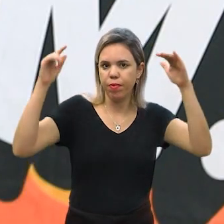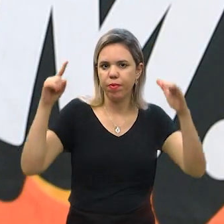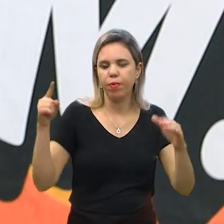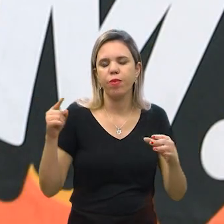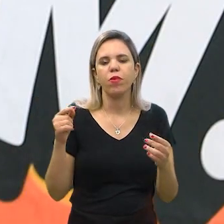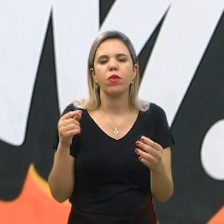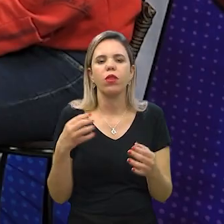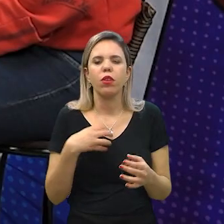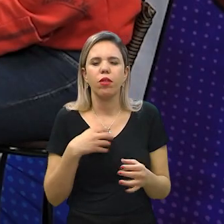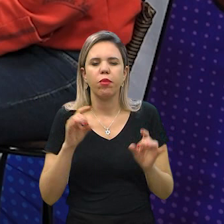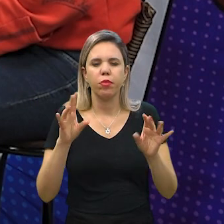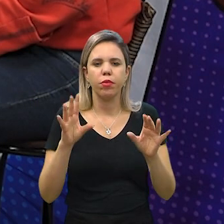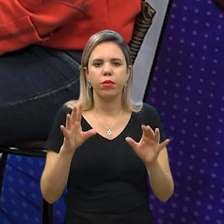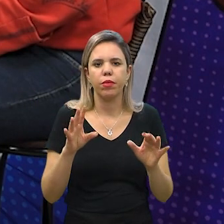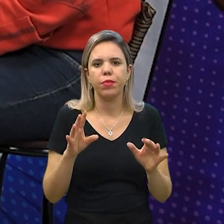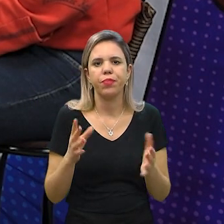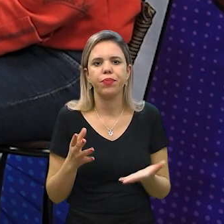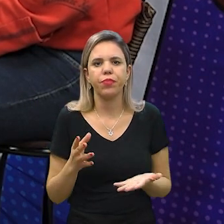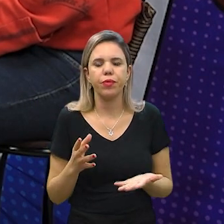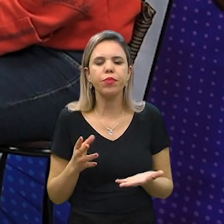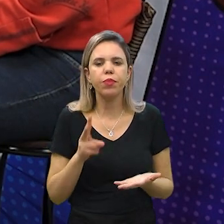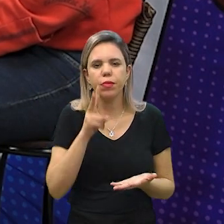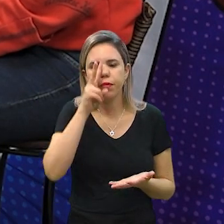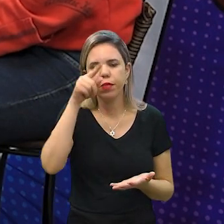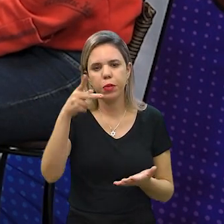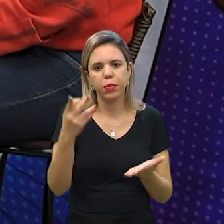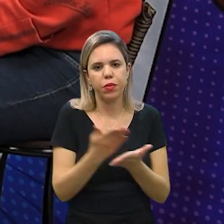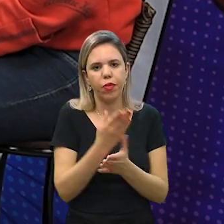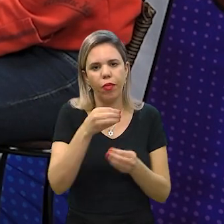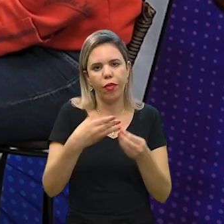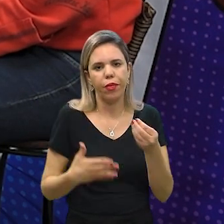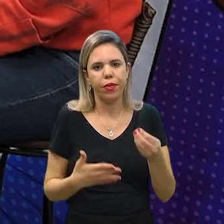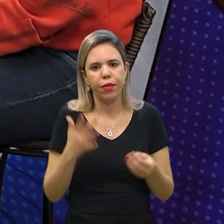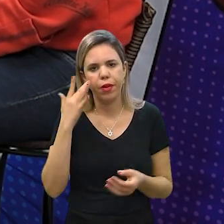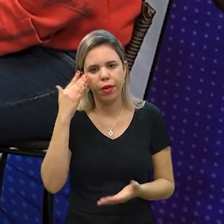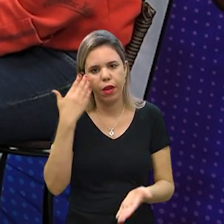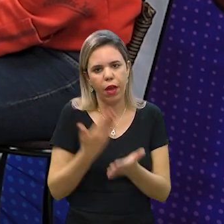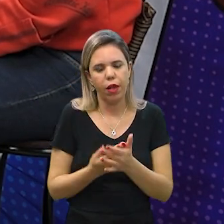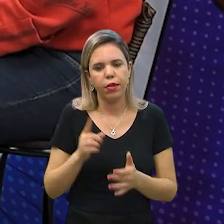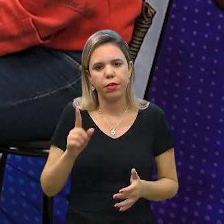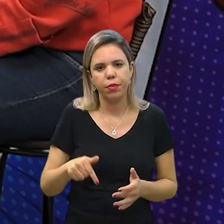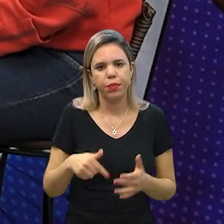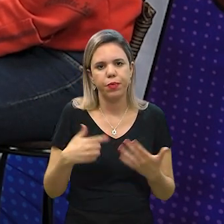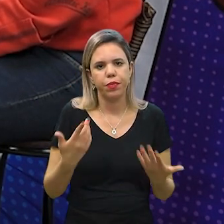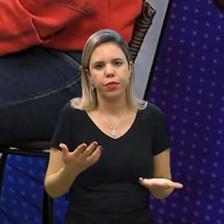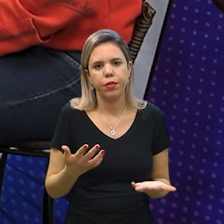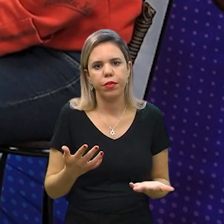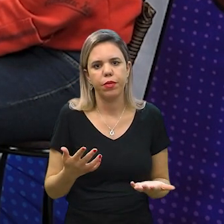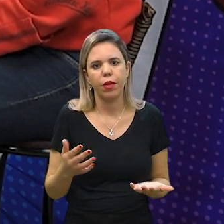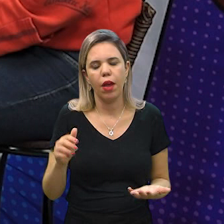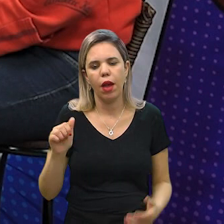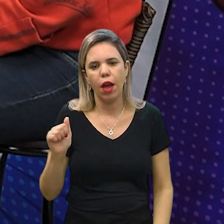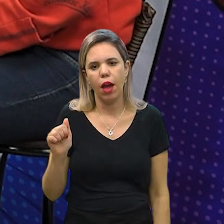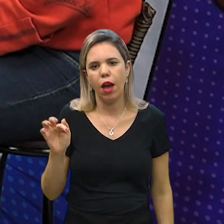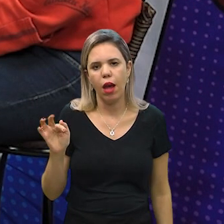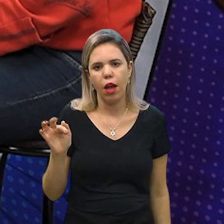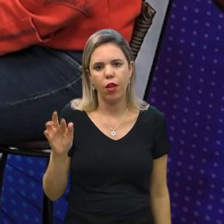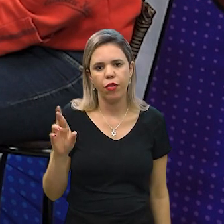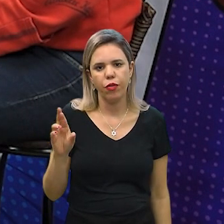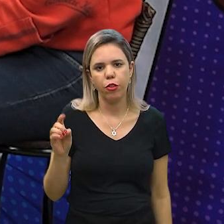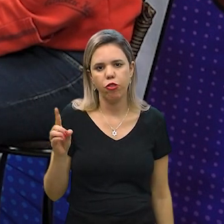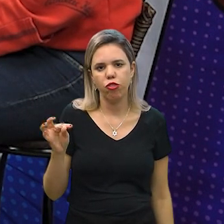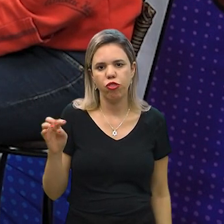do seu livro? O ponto mais alto do meu livro, eu acredito que é quando a Afrodite manda ela